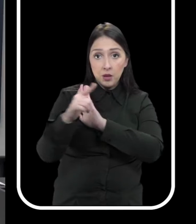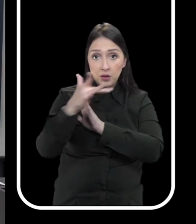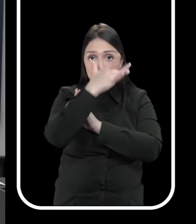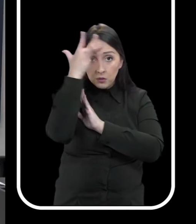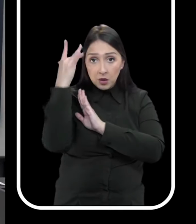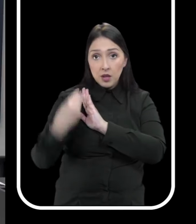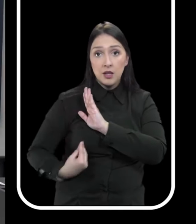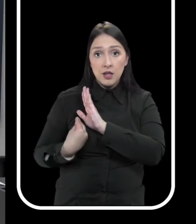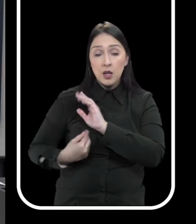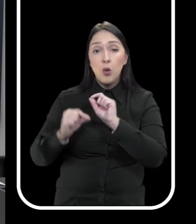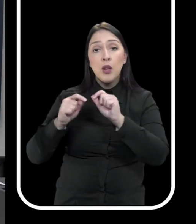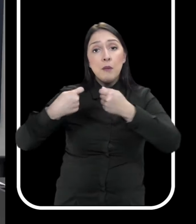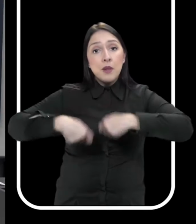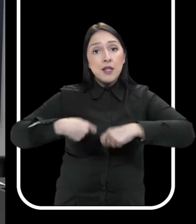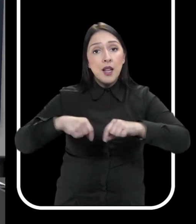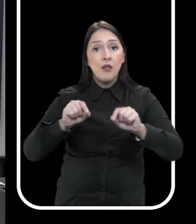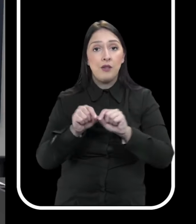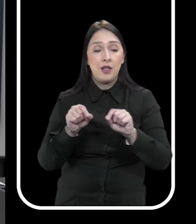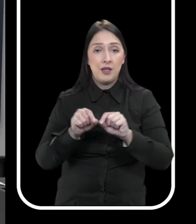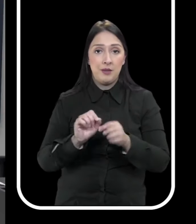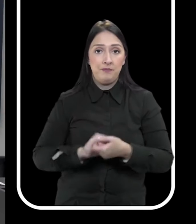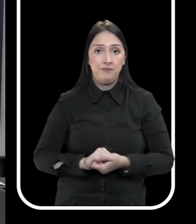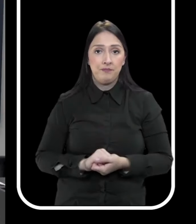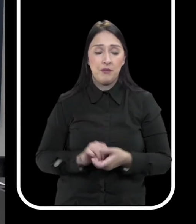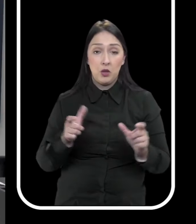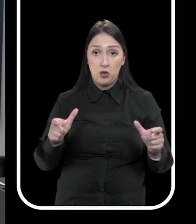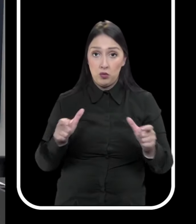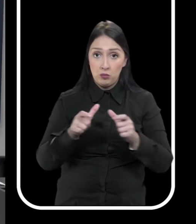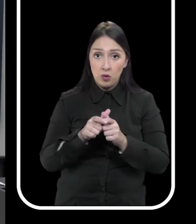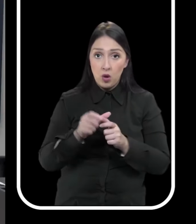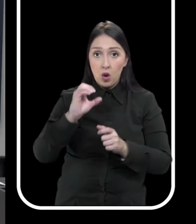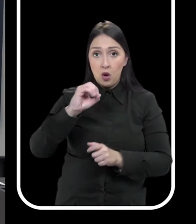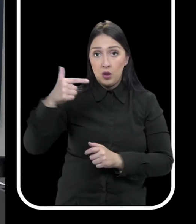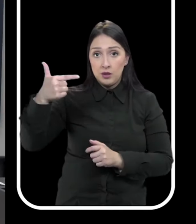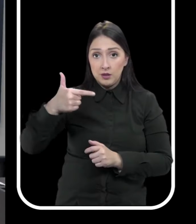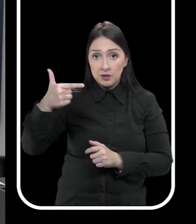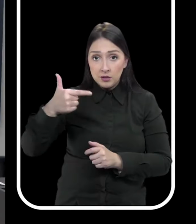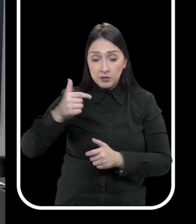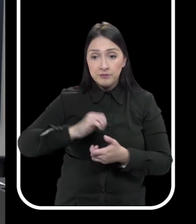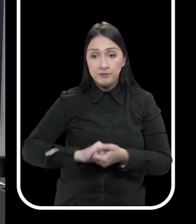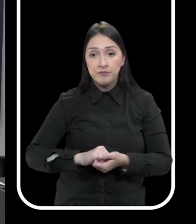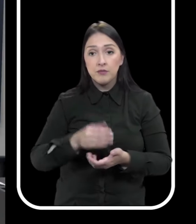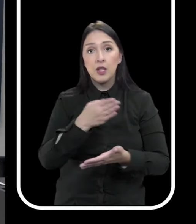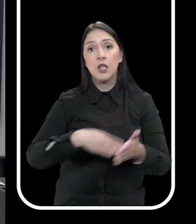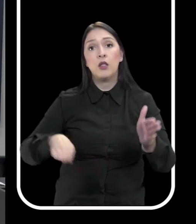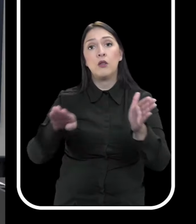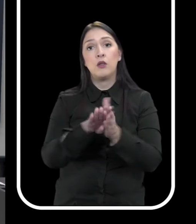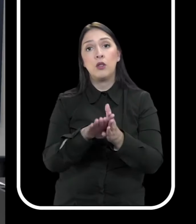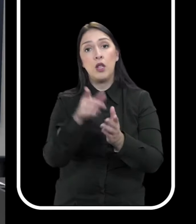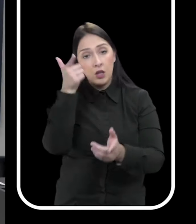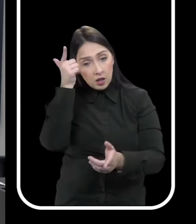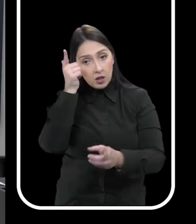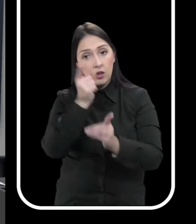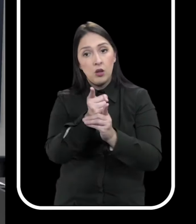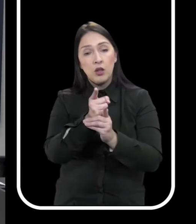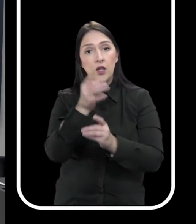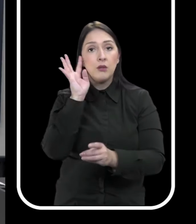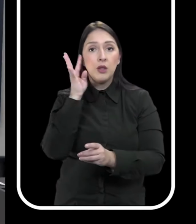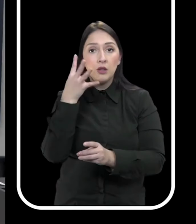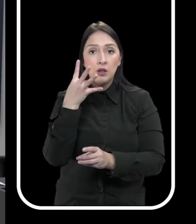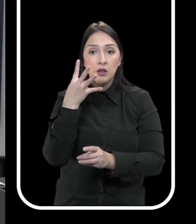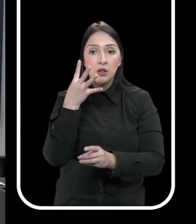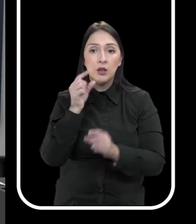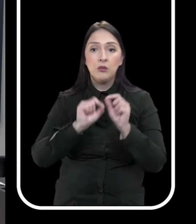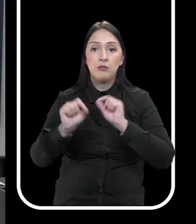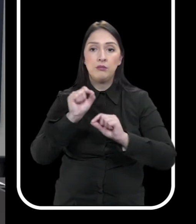para os astronautas que estavam lá em cima o que eles tinham que fazer para poder economizar oxigênio até que encontrasse